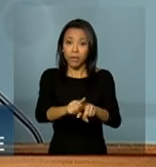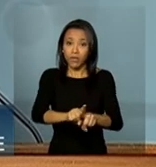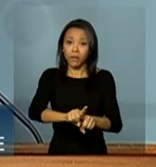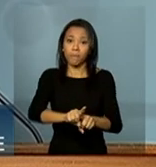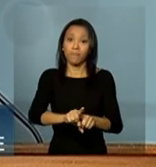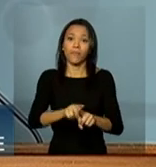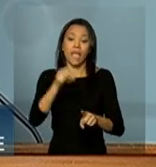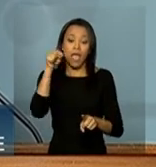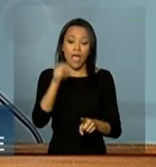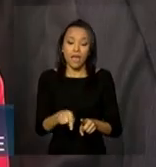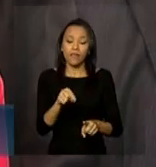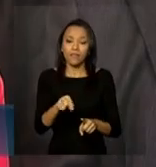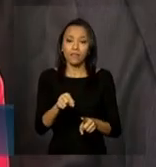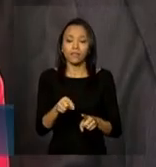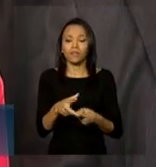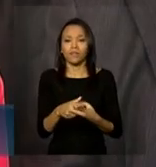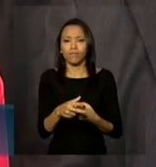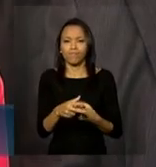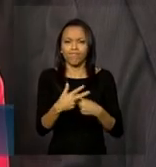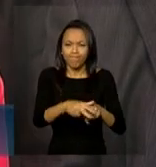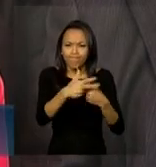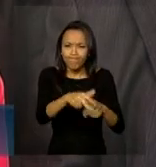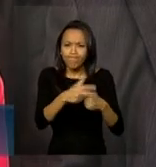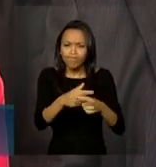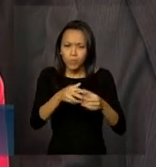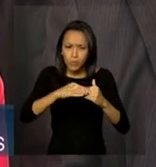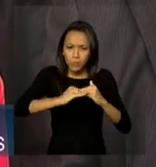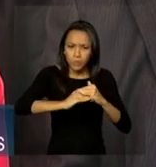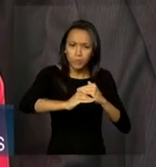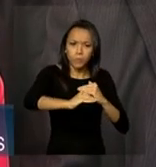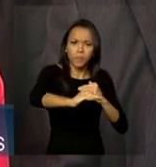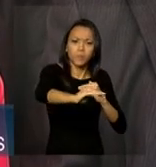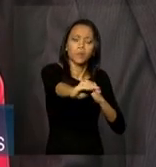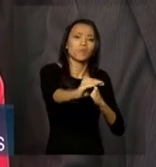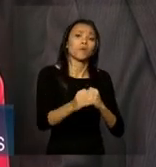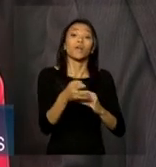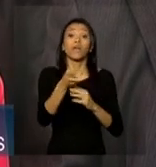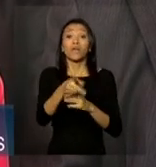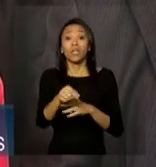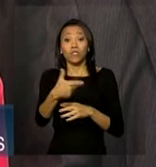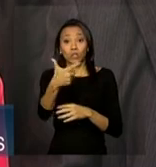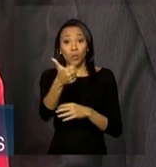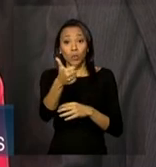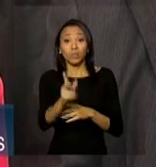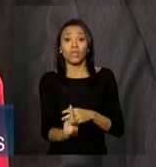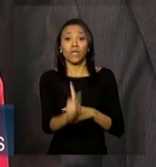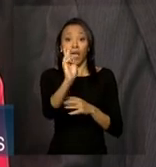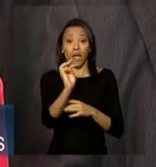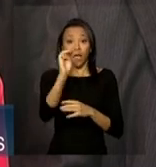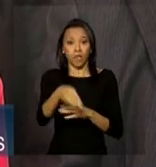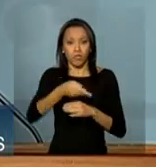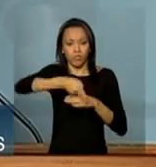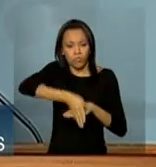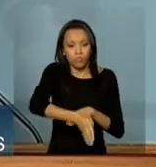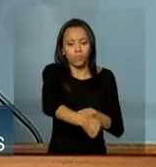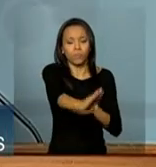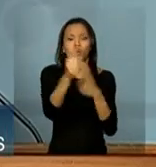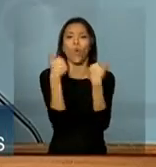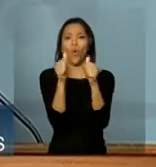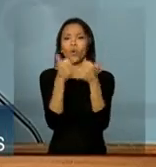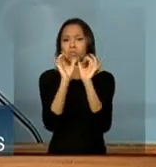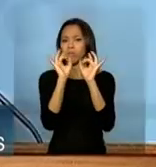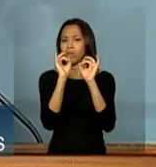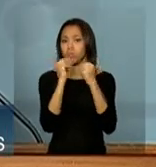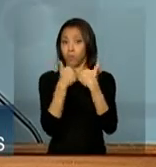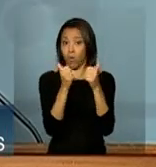essa recuperação de praticamente 12 quilômetros de corredores exclusivos de ônibus para a cidade de Caxias do